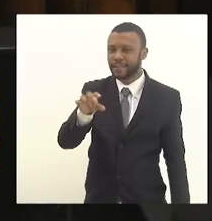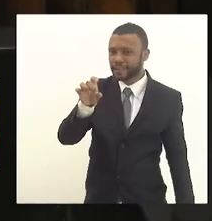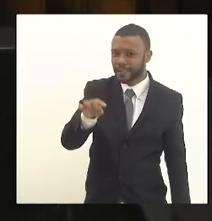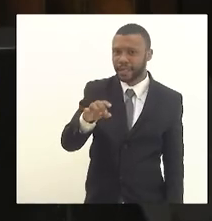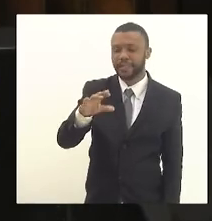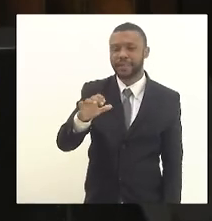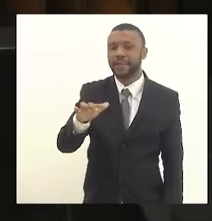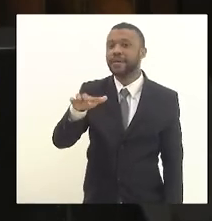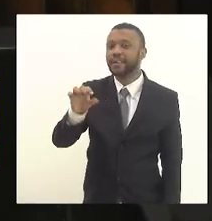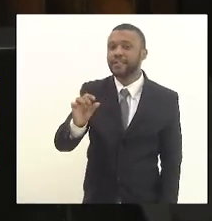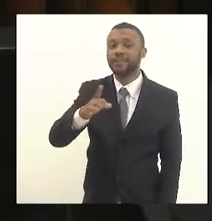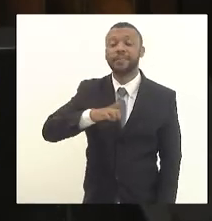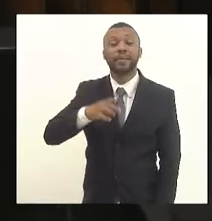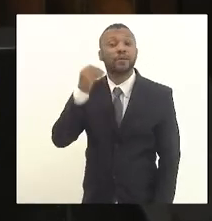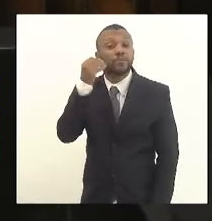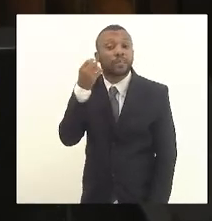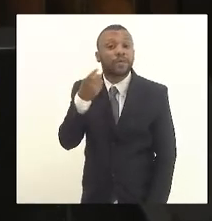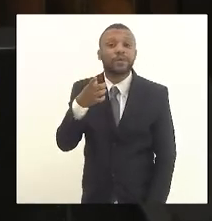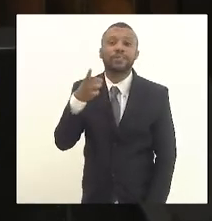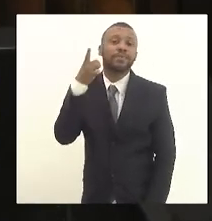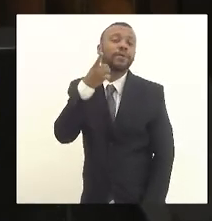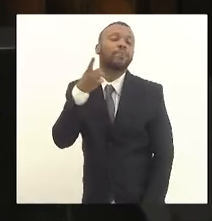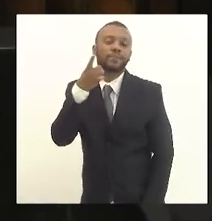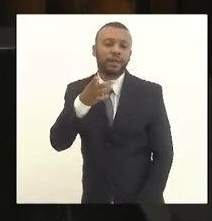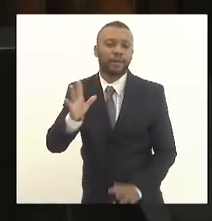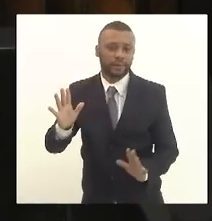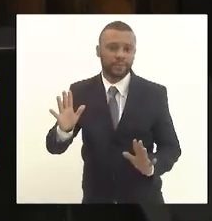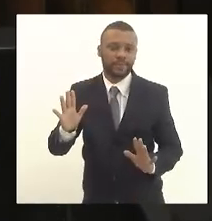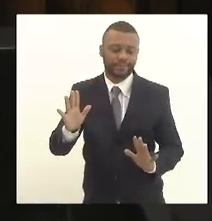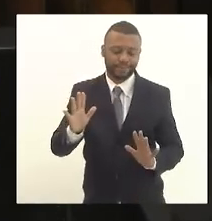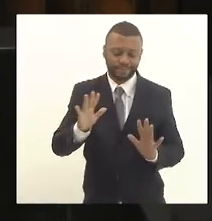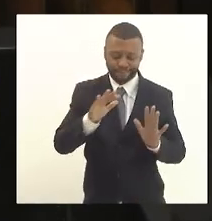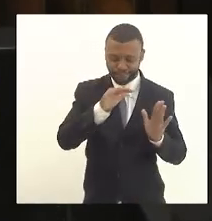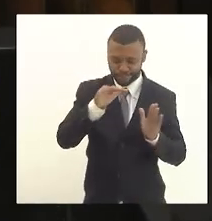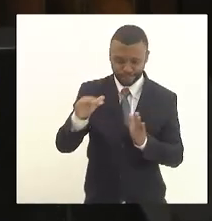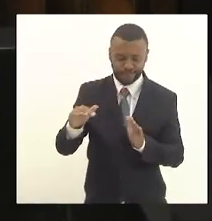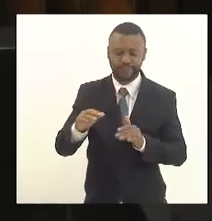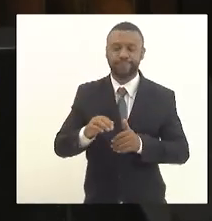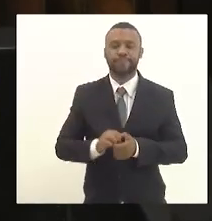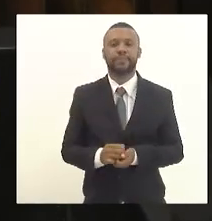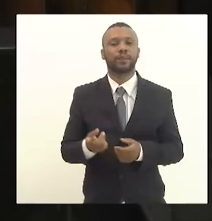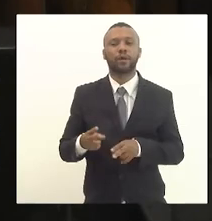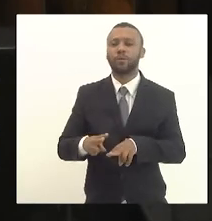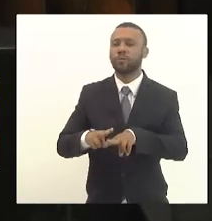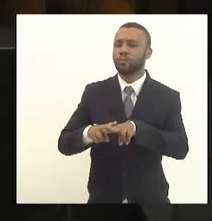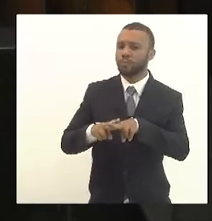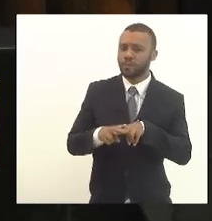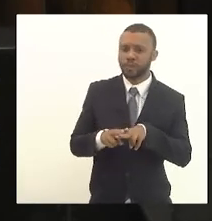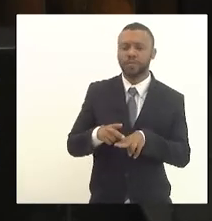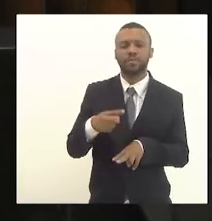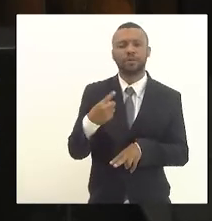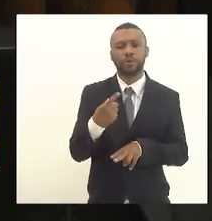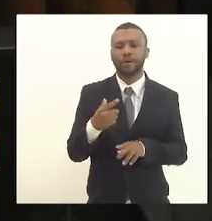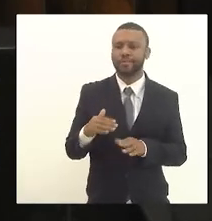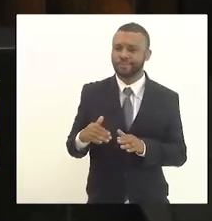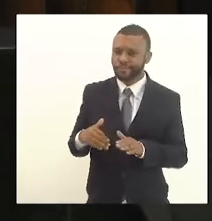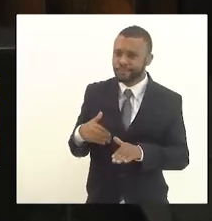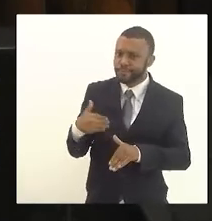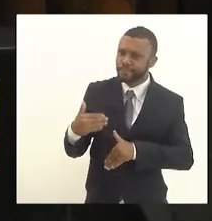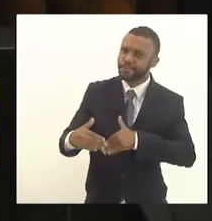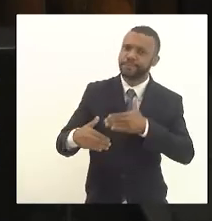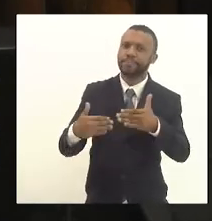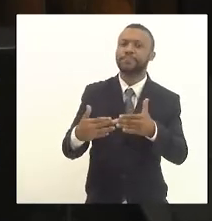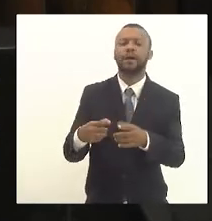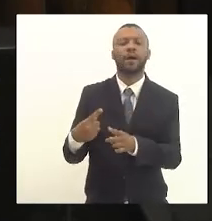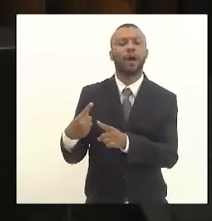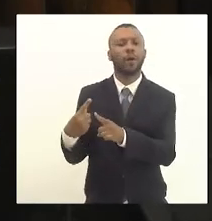Bom, e nesse sentido, nós avançamos, porque